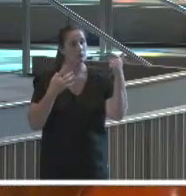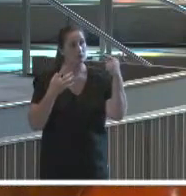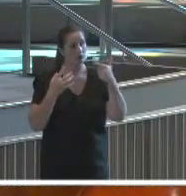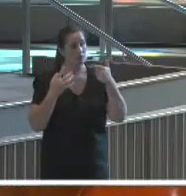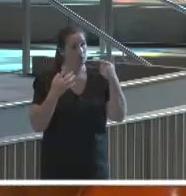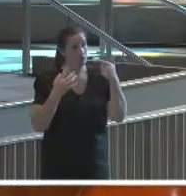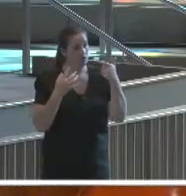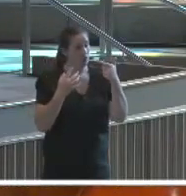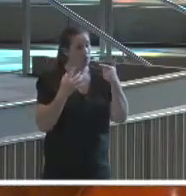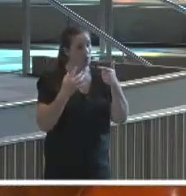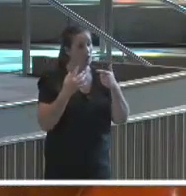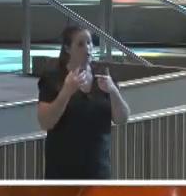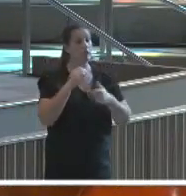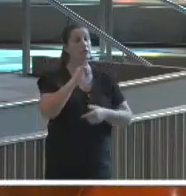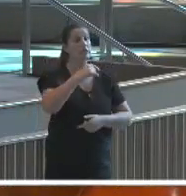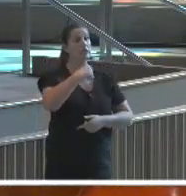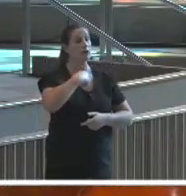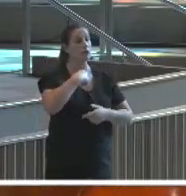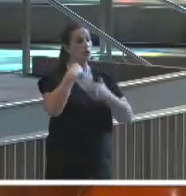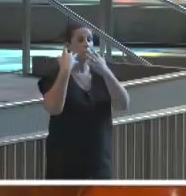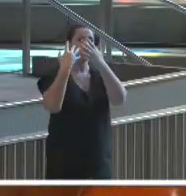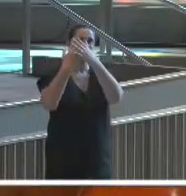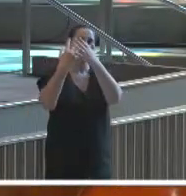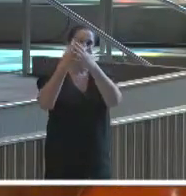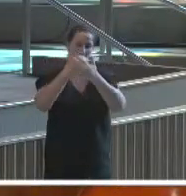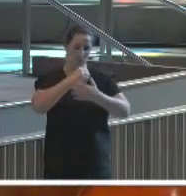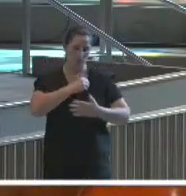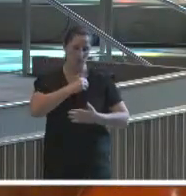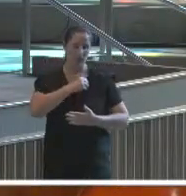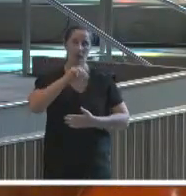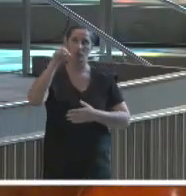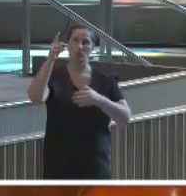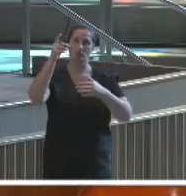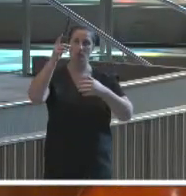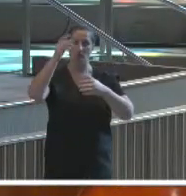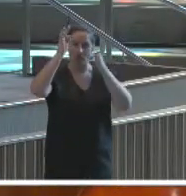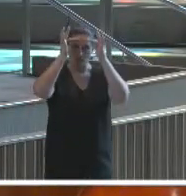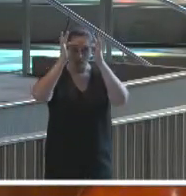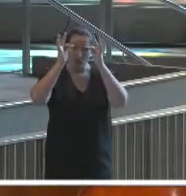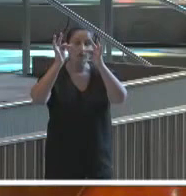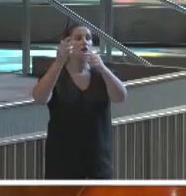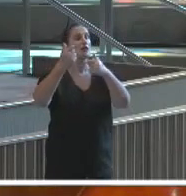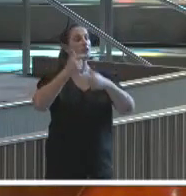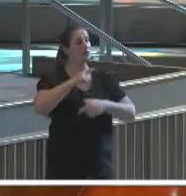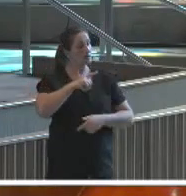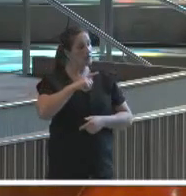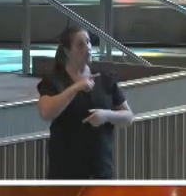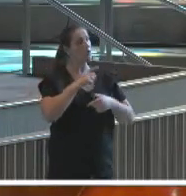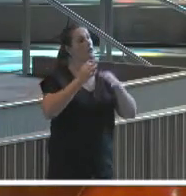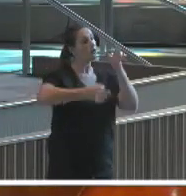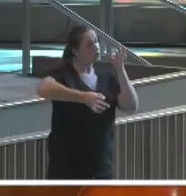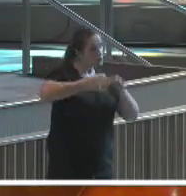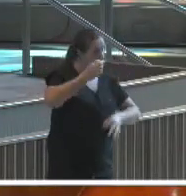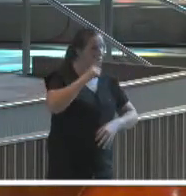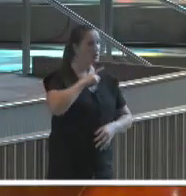Se confessarmos os nossos pecados, Ele é fiel e justo para nos perdoar os pecados e nos purificar de toda